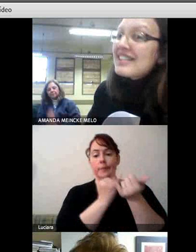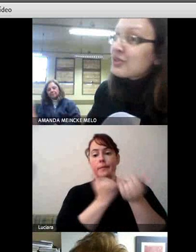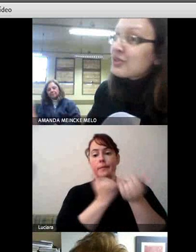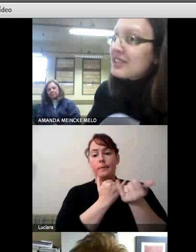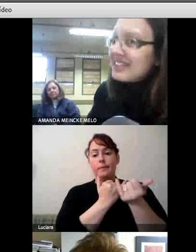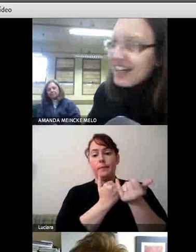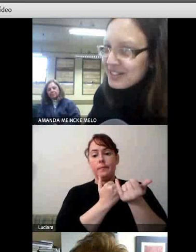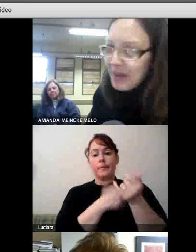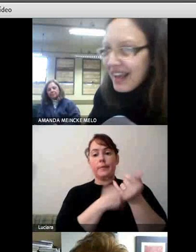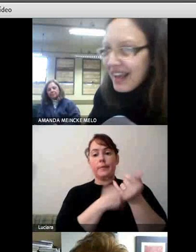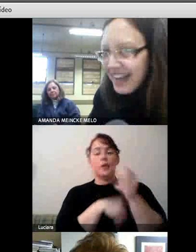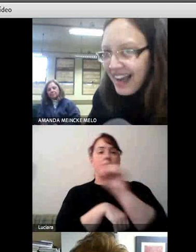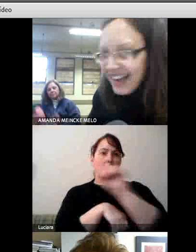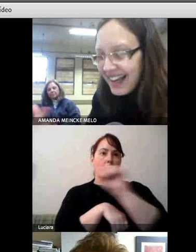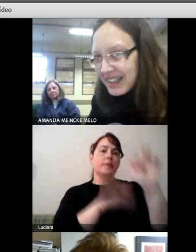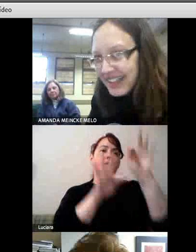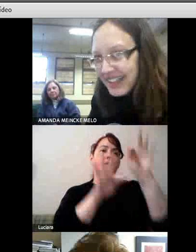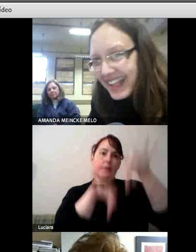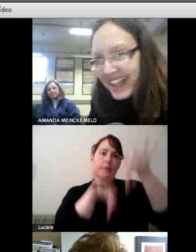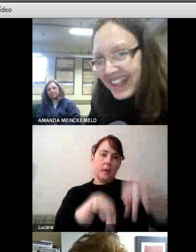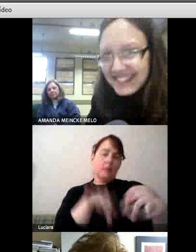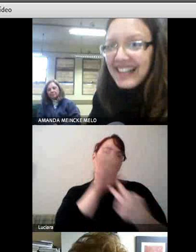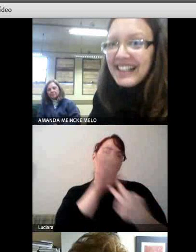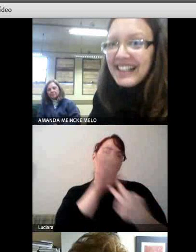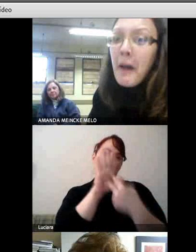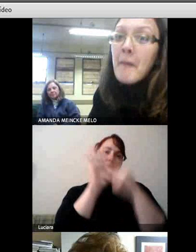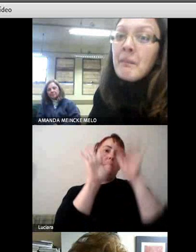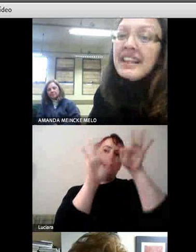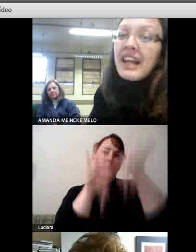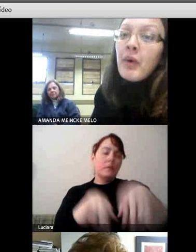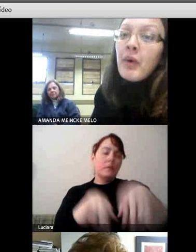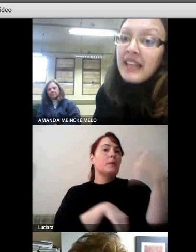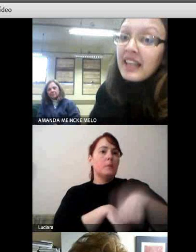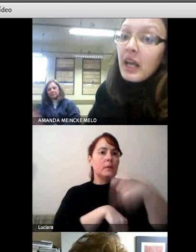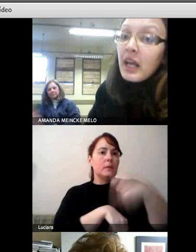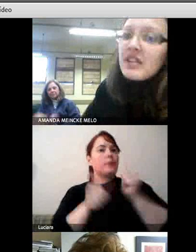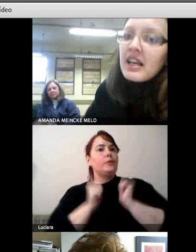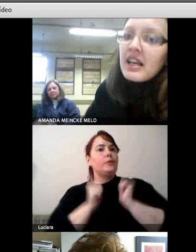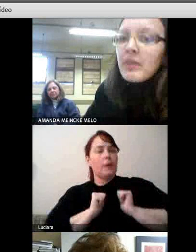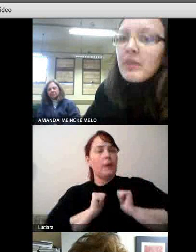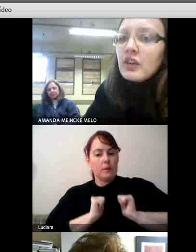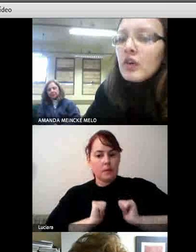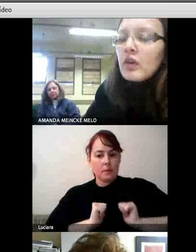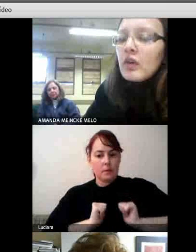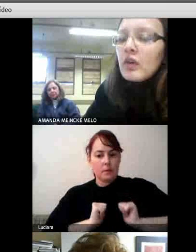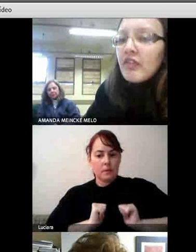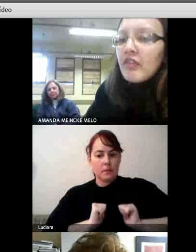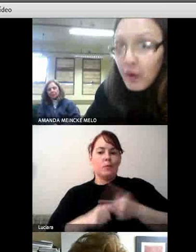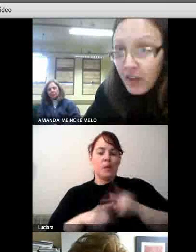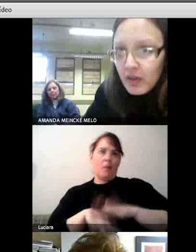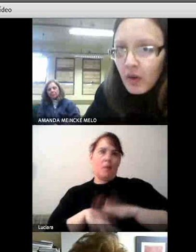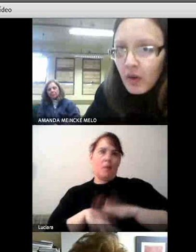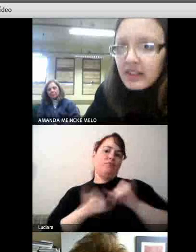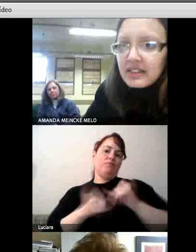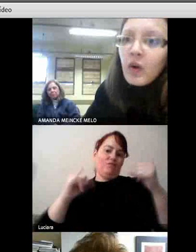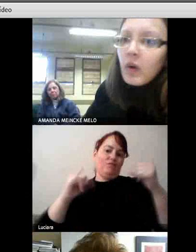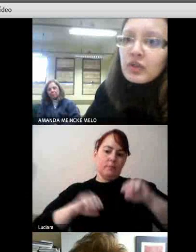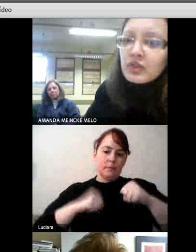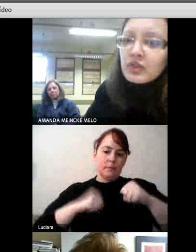de um descanso para recarregar as baterias. Né? Então, até temos recebido vários professores